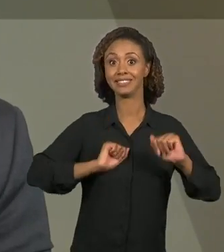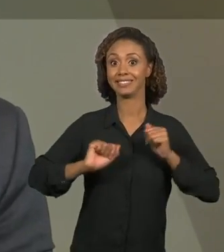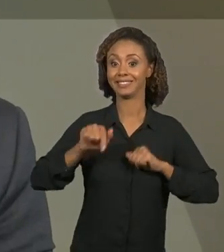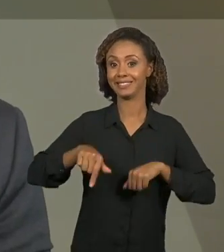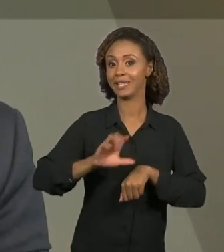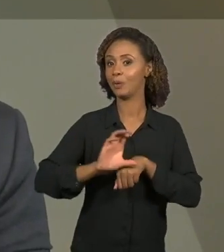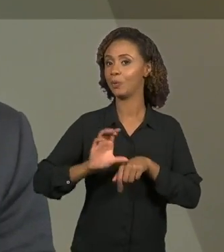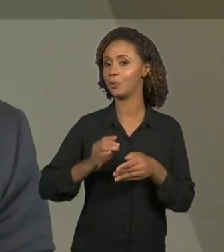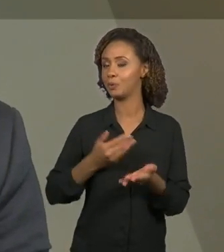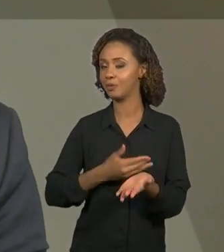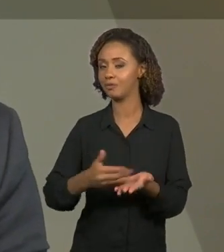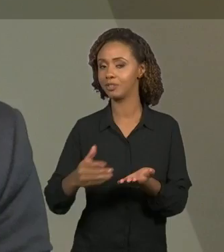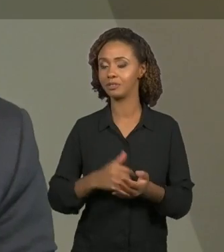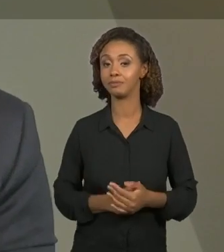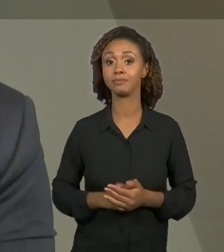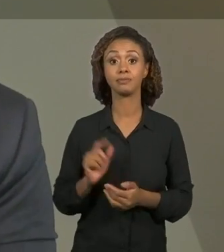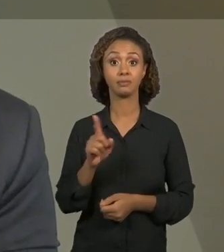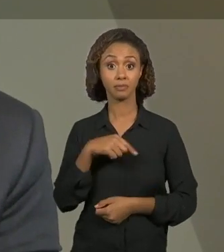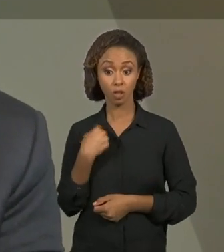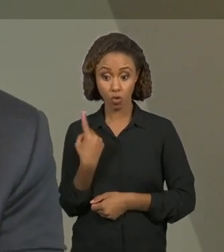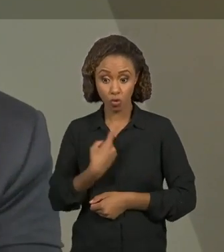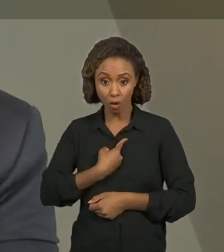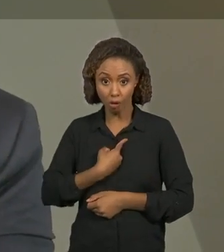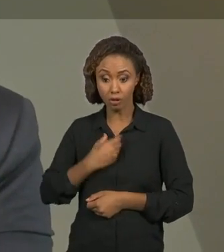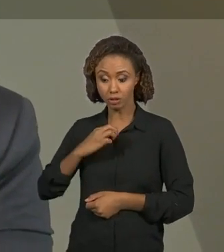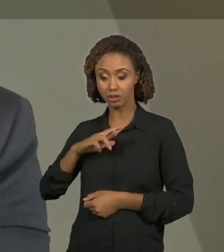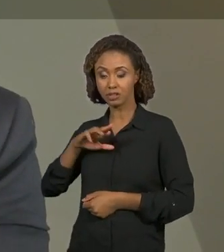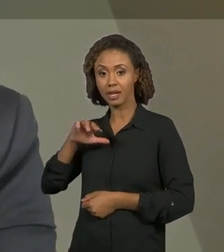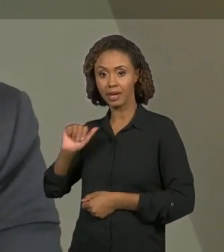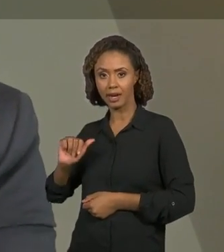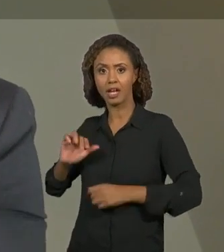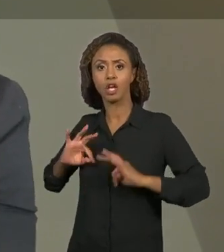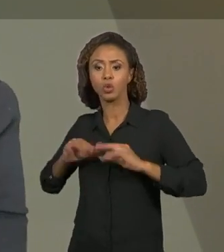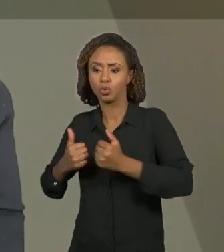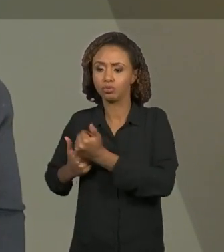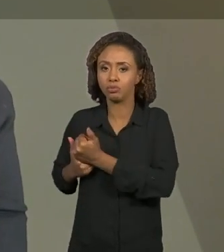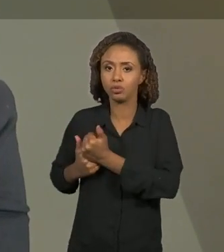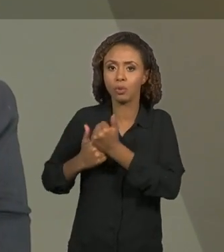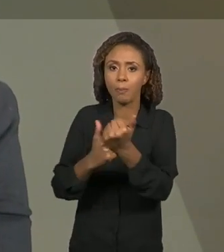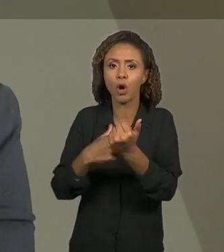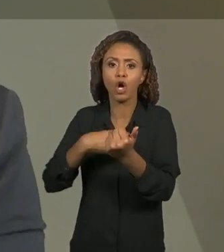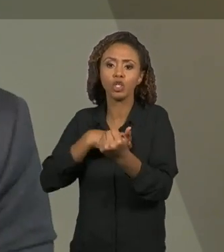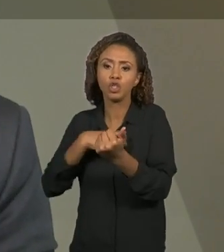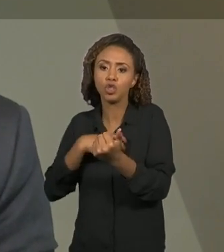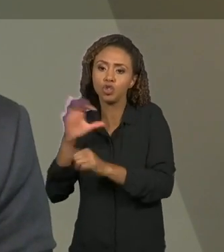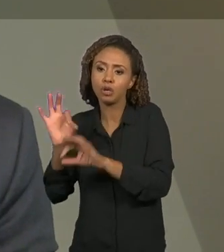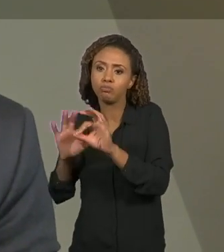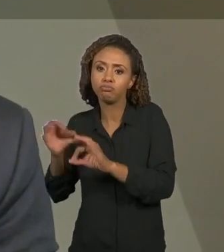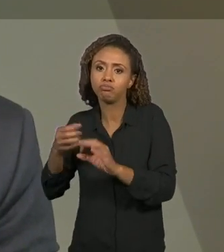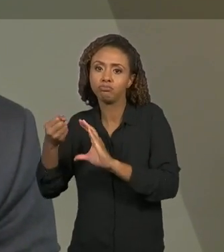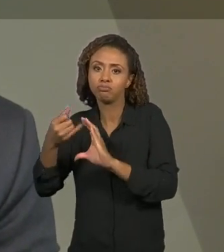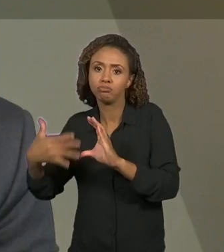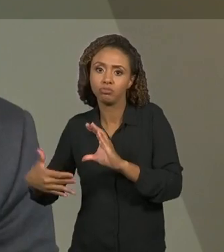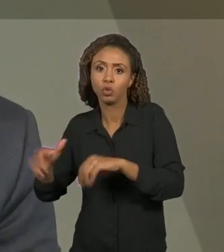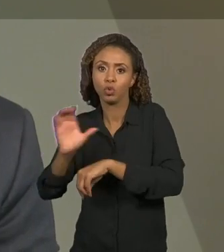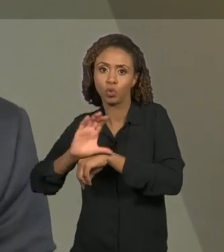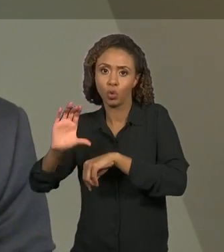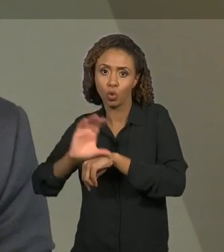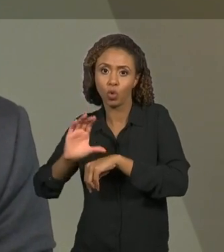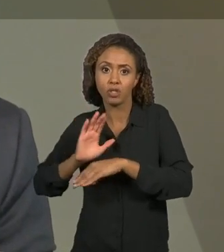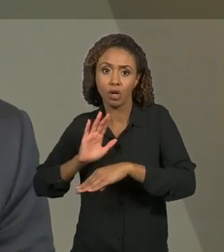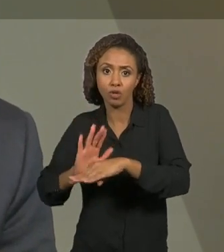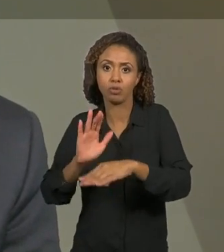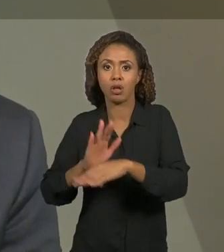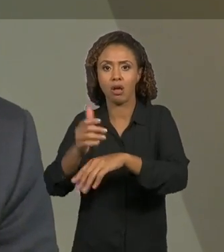nossa parte todo suporte toda a expectativa é a formatação do que for melhor para esse profissionais vai acontecer com certeza